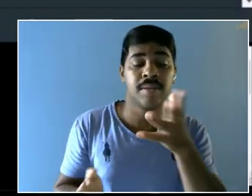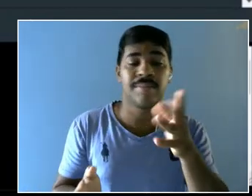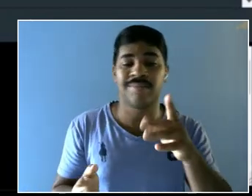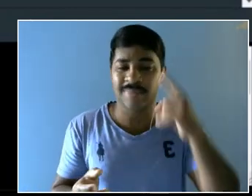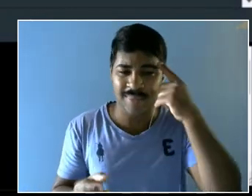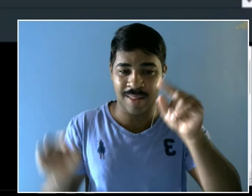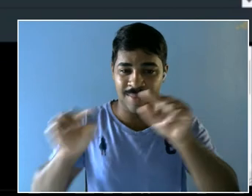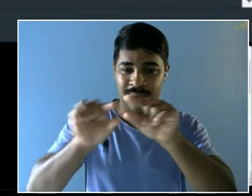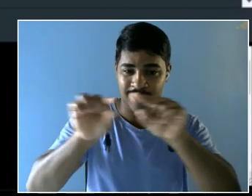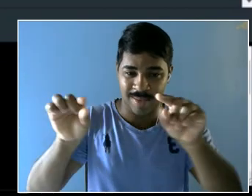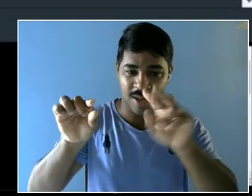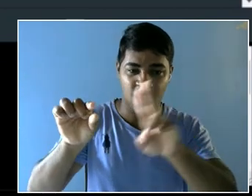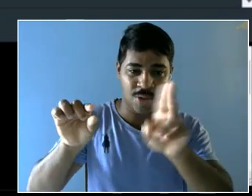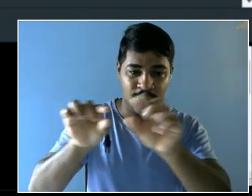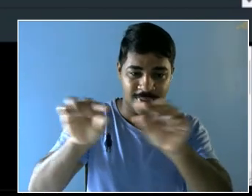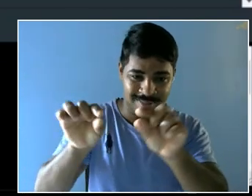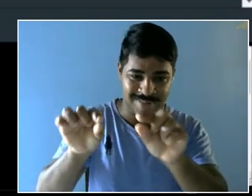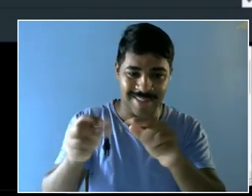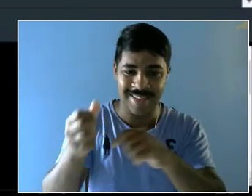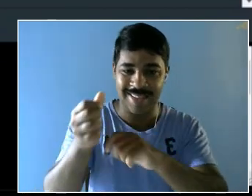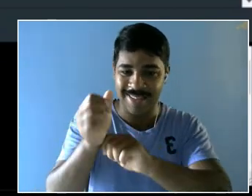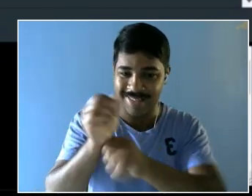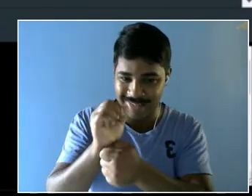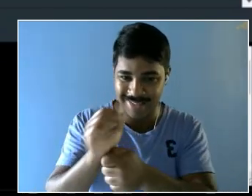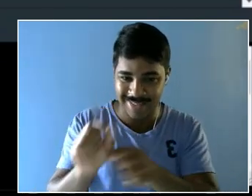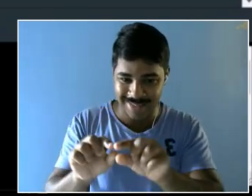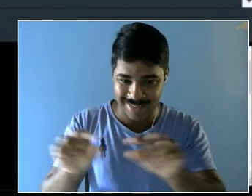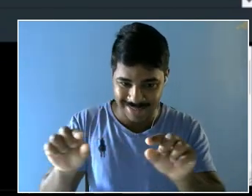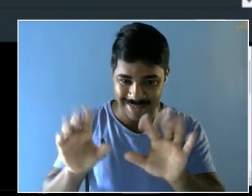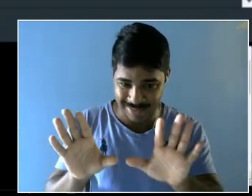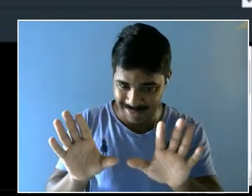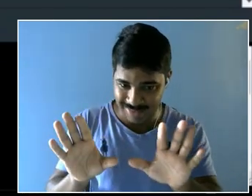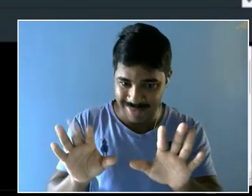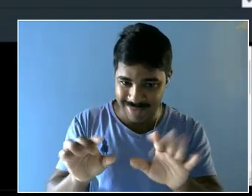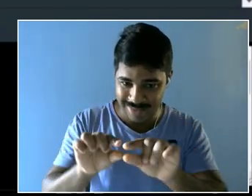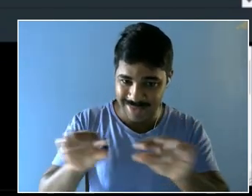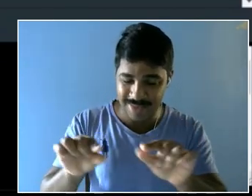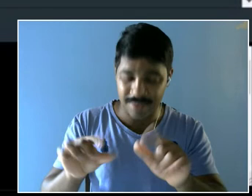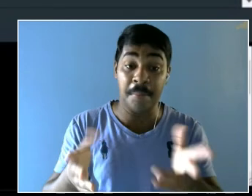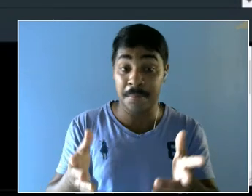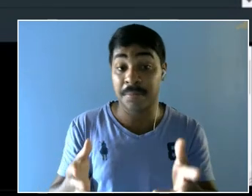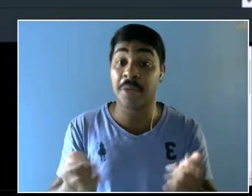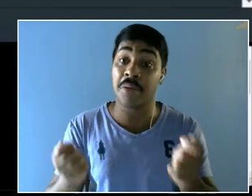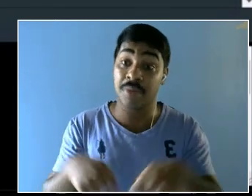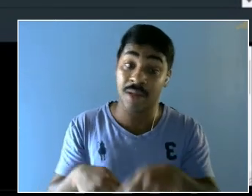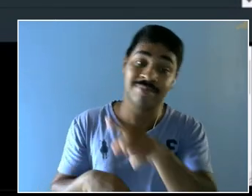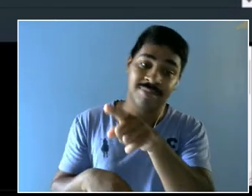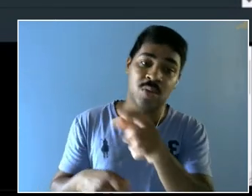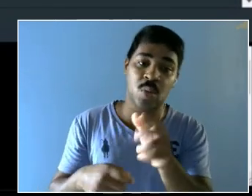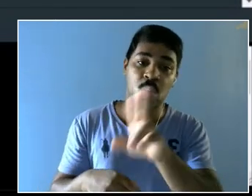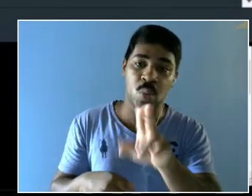novo e repete isso 3 vezes. Se repetiu 3 vezes e continua errado, né? Então aí, ó, já começa a imaginar uns programas interessantes que dá para